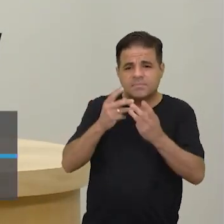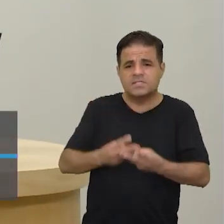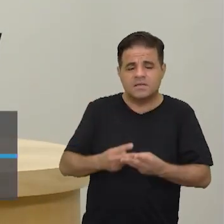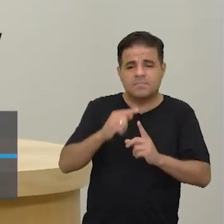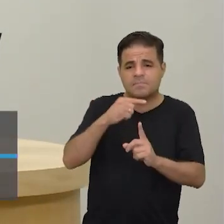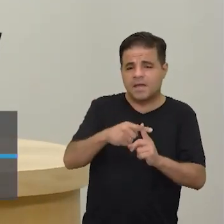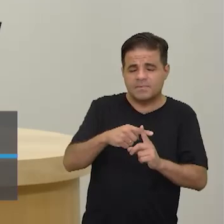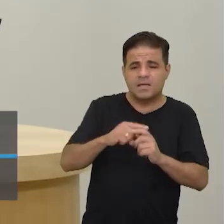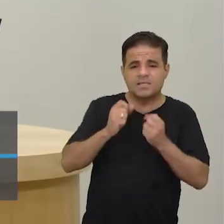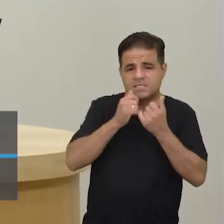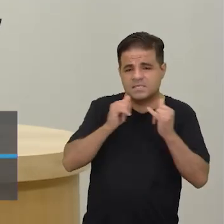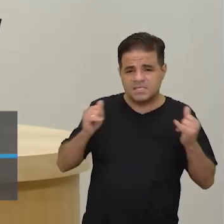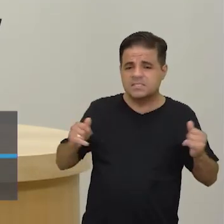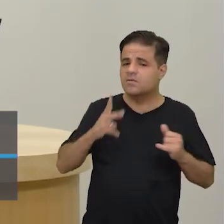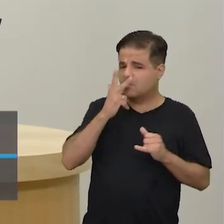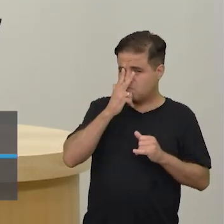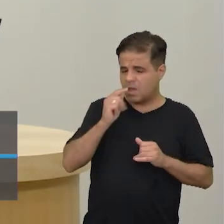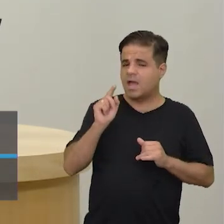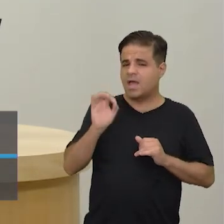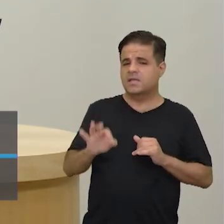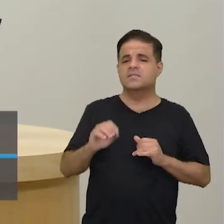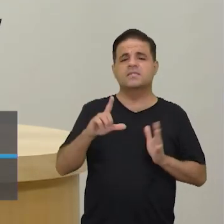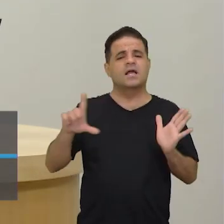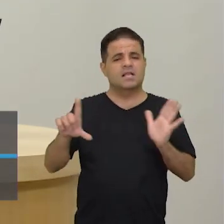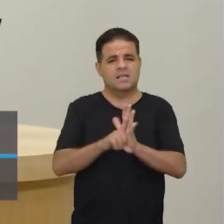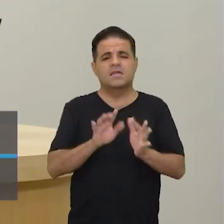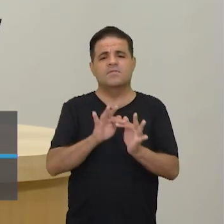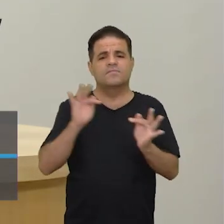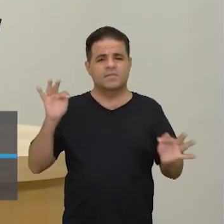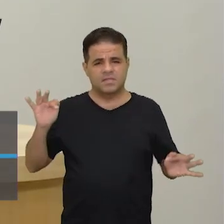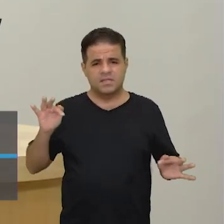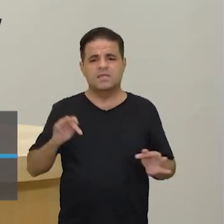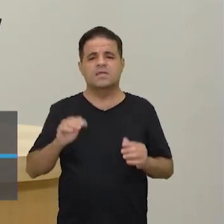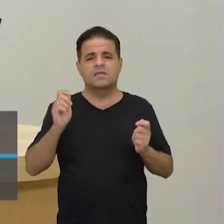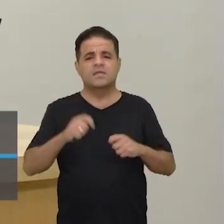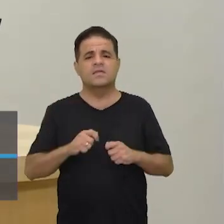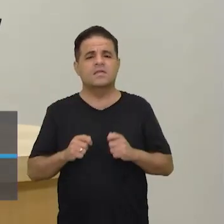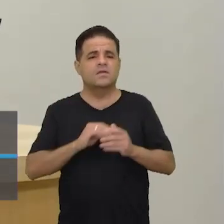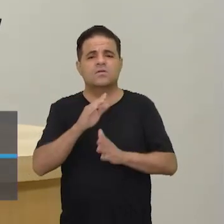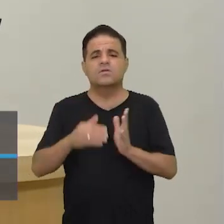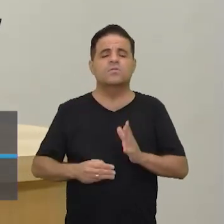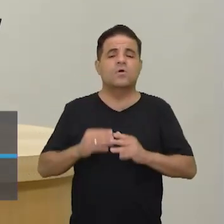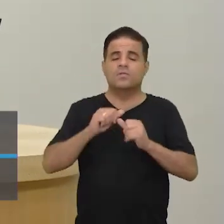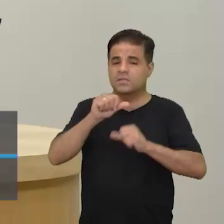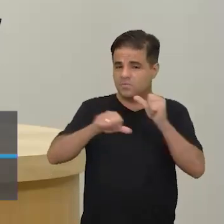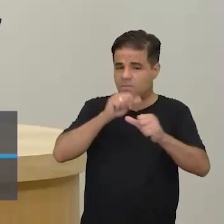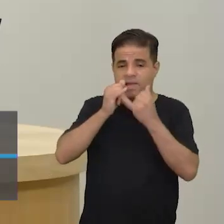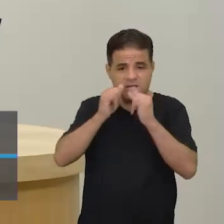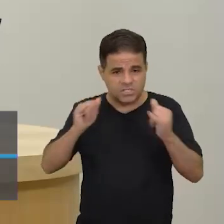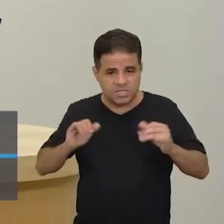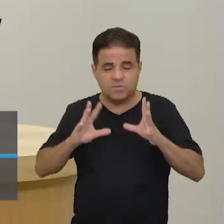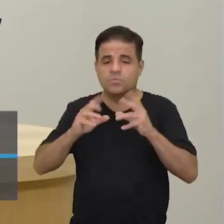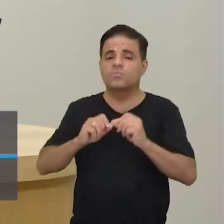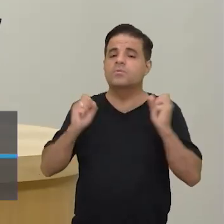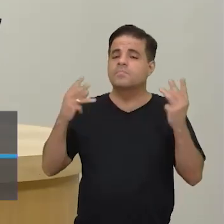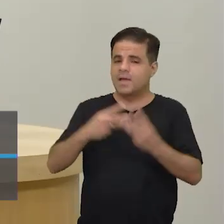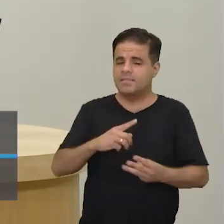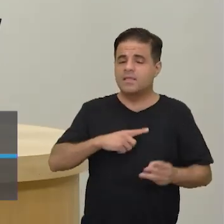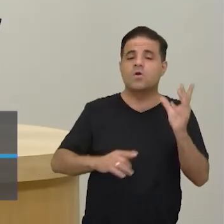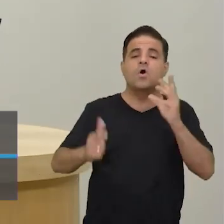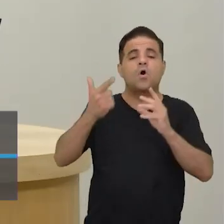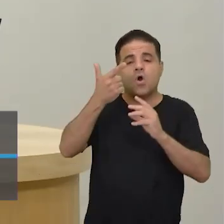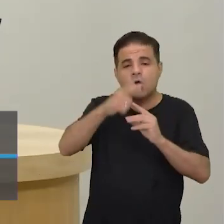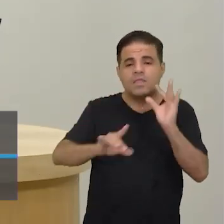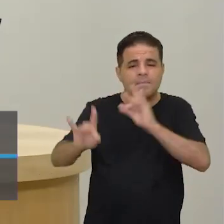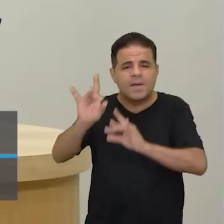e energia, eu acho que tem uma lei, né? A lei da física, que até muito não tem como você transformar toda energia em massa e toda em massa em energia, né? Sempre tem outras